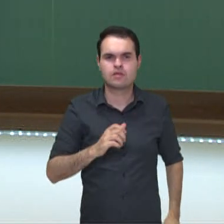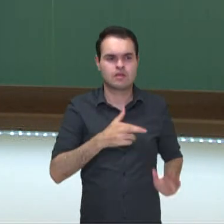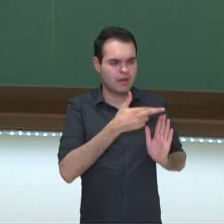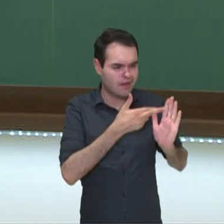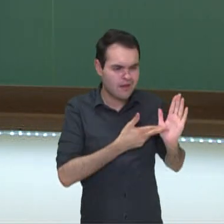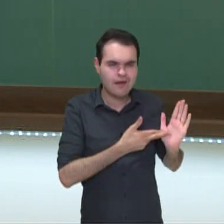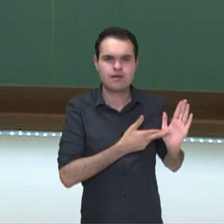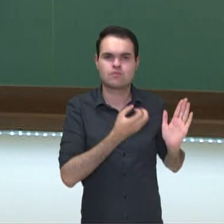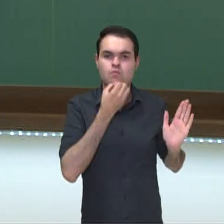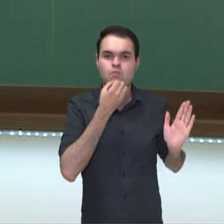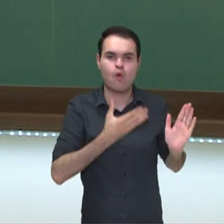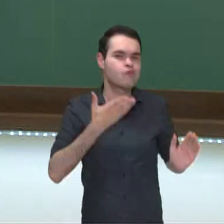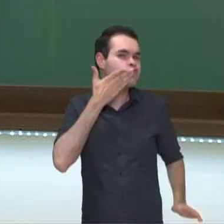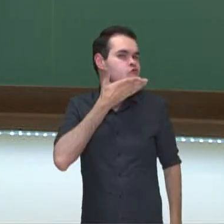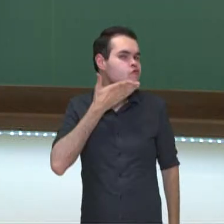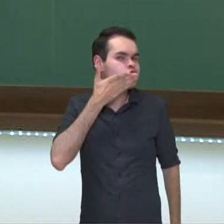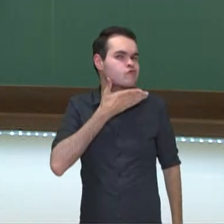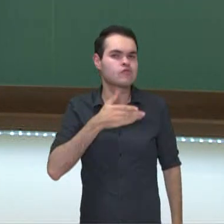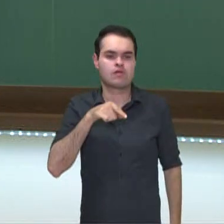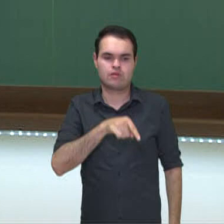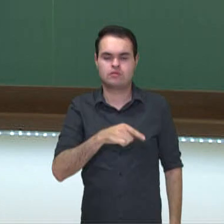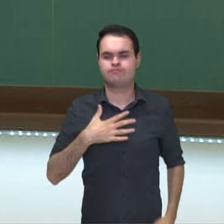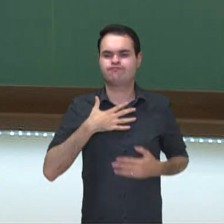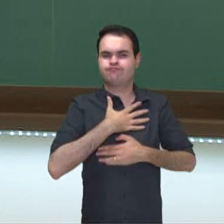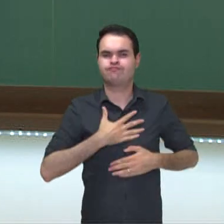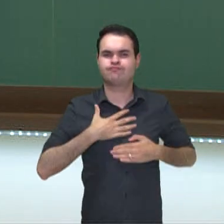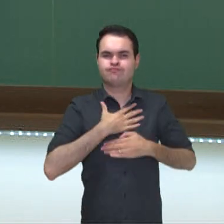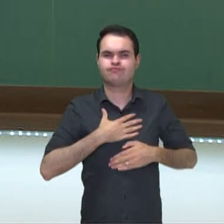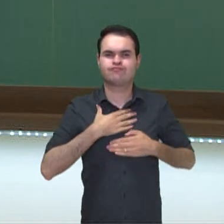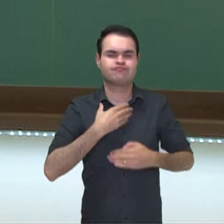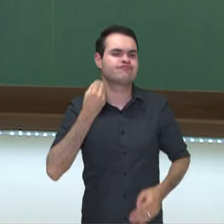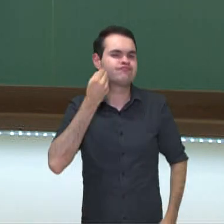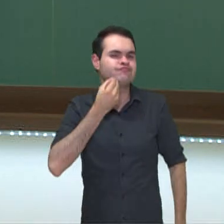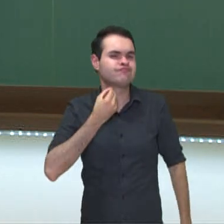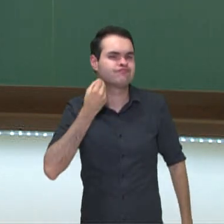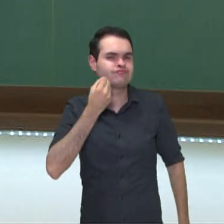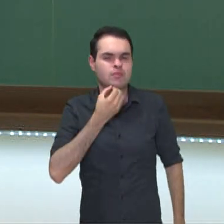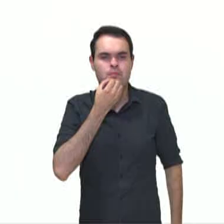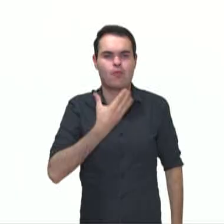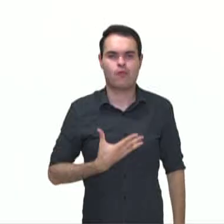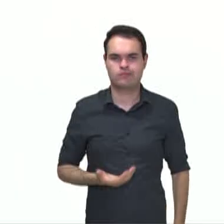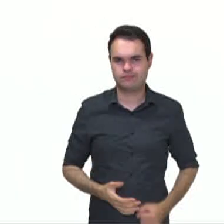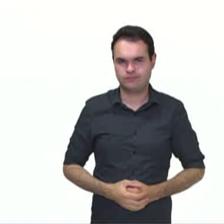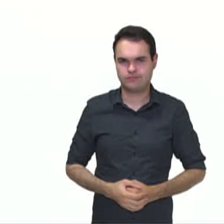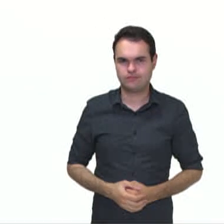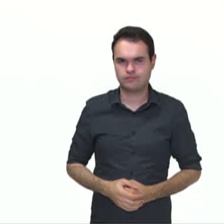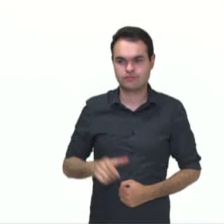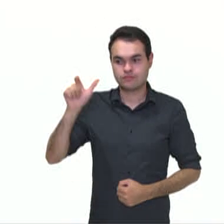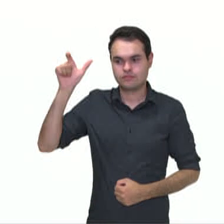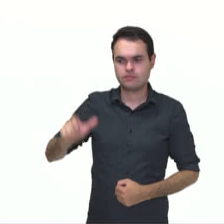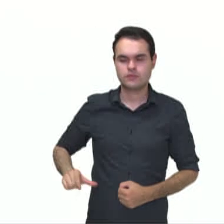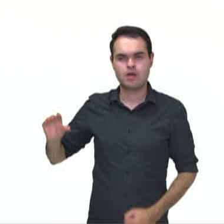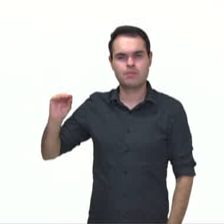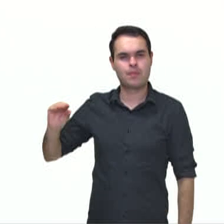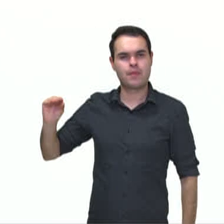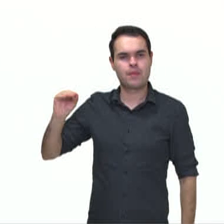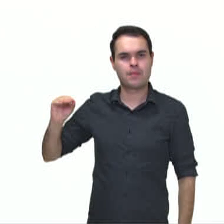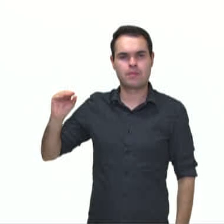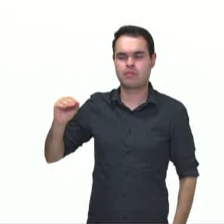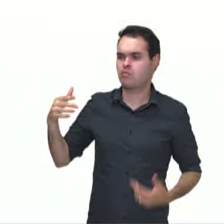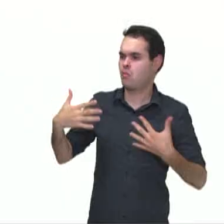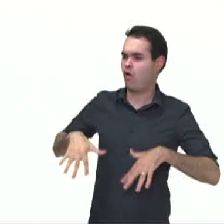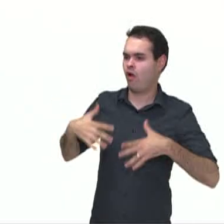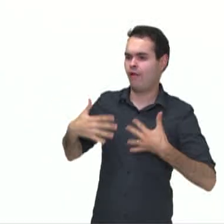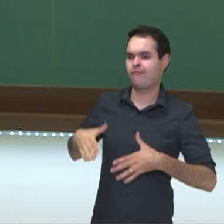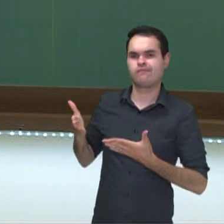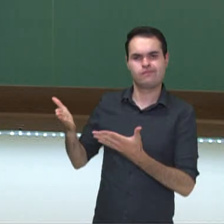essa comunicação, claro, ela é muito mais agradável, é muito melhor. Bons oradores sempre se destacam.